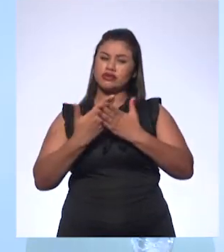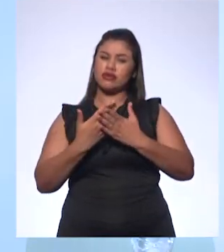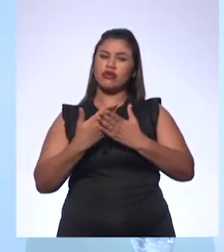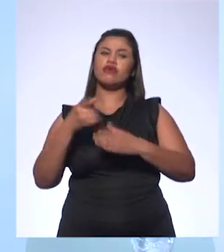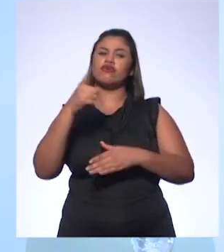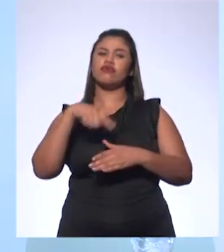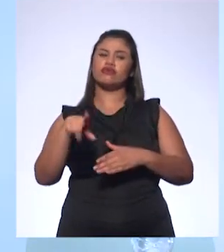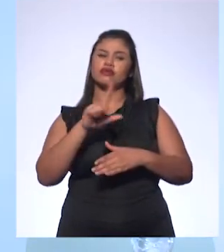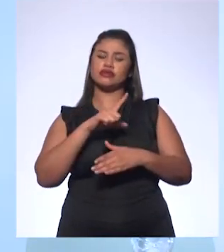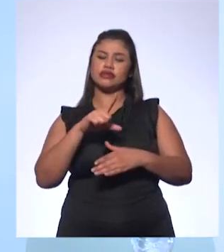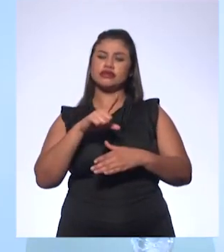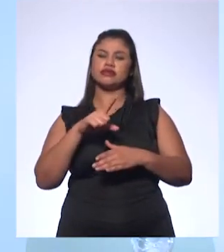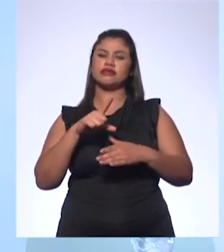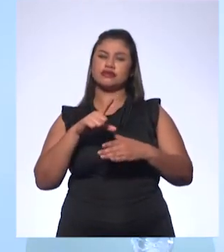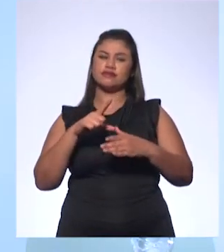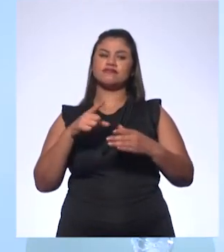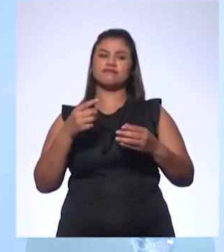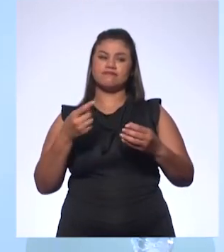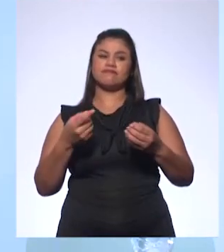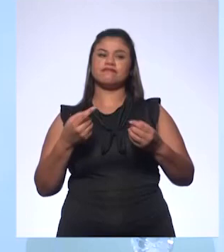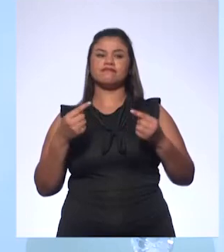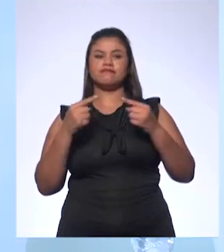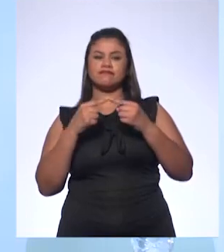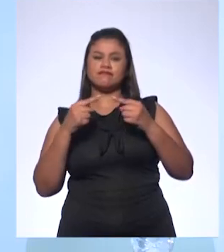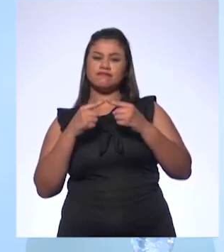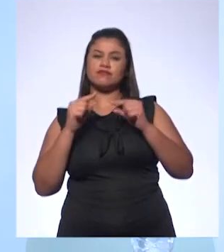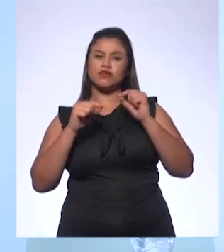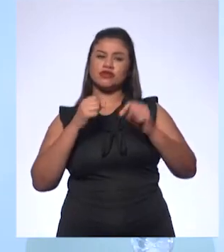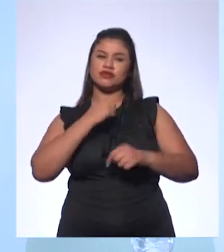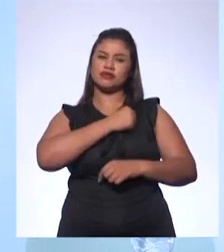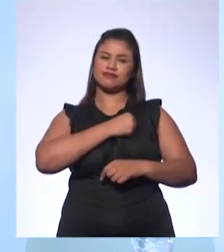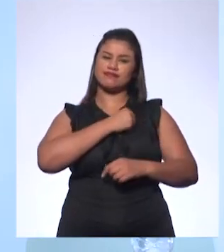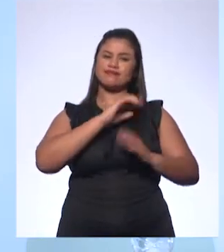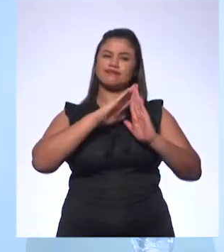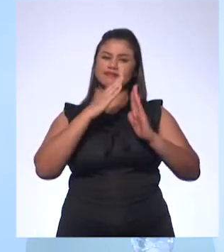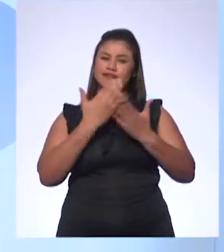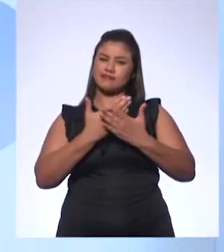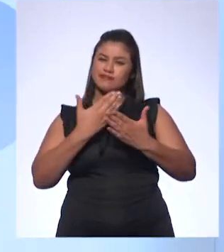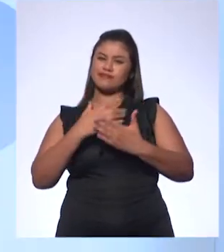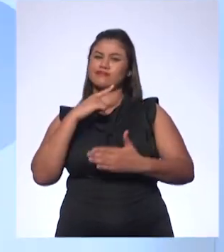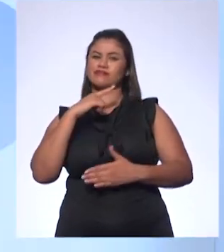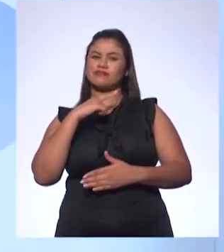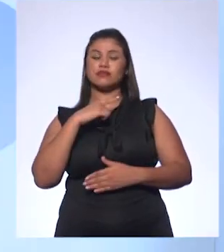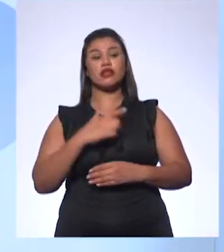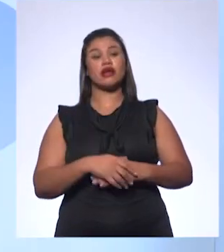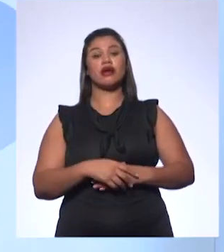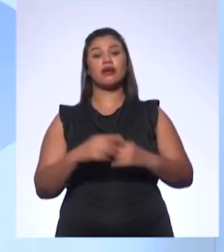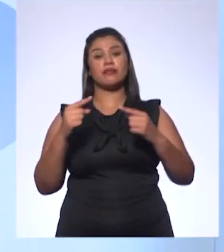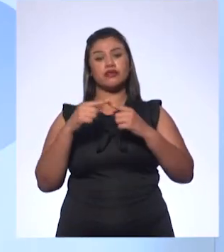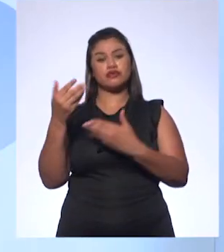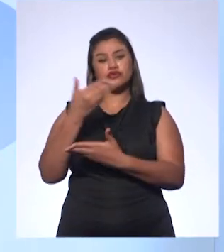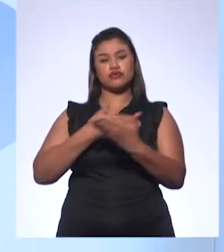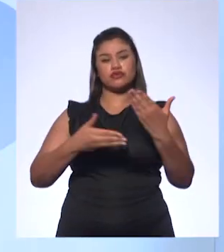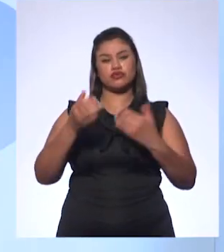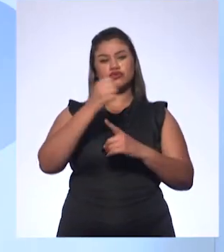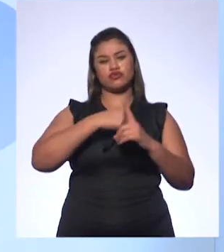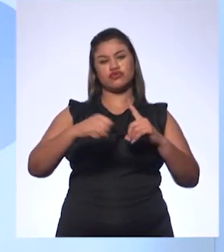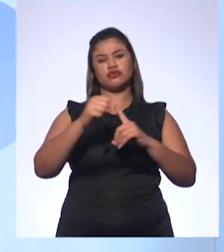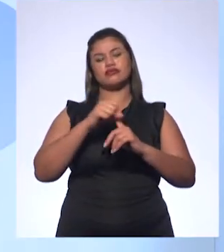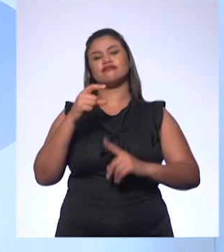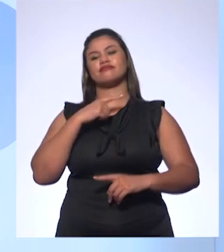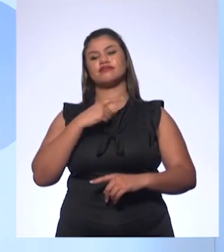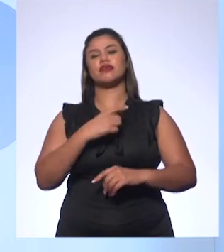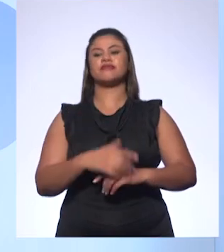vocês colocam isso, né? Que a gente vê a falta que a escola faz. Sim, a escola é o meio de socialização da maioria deles, né, Pro?